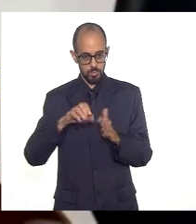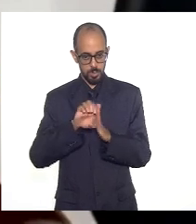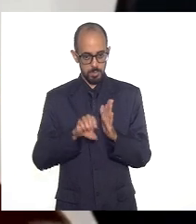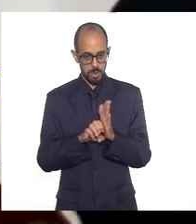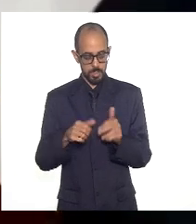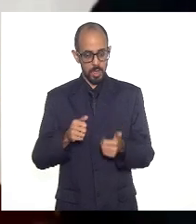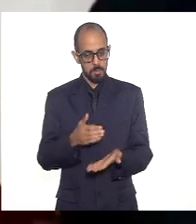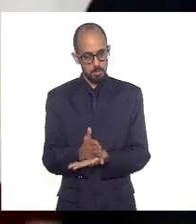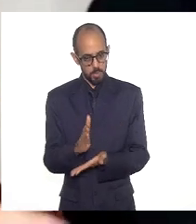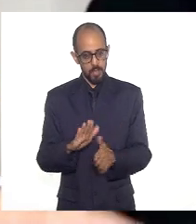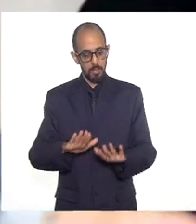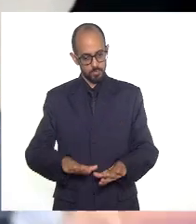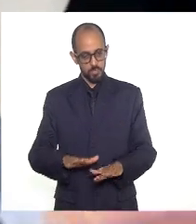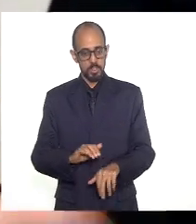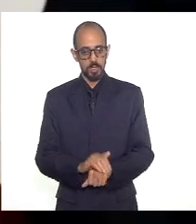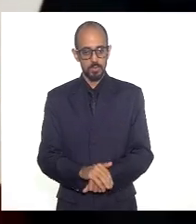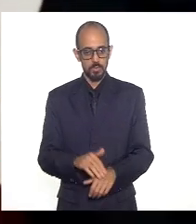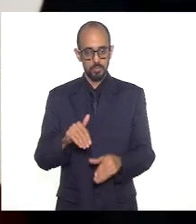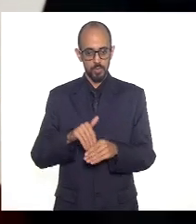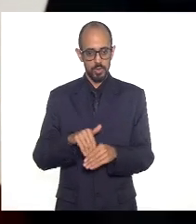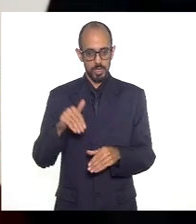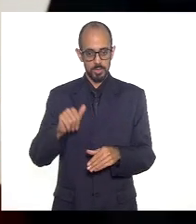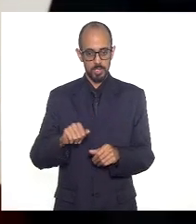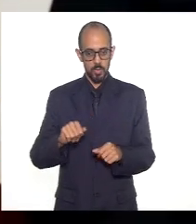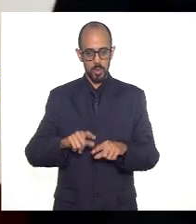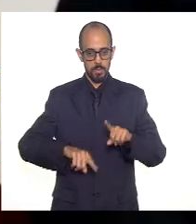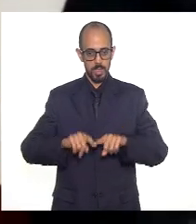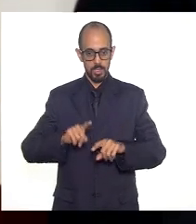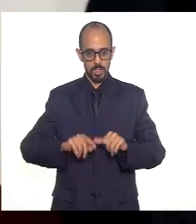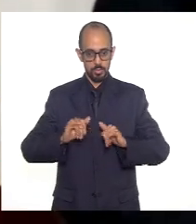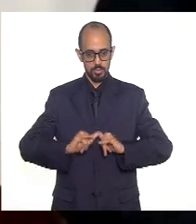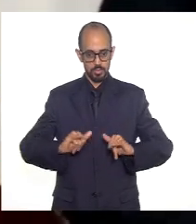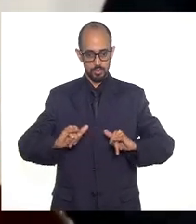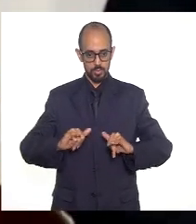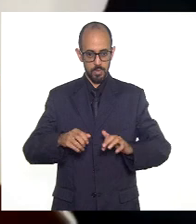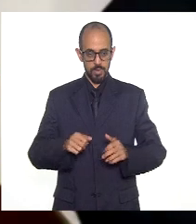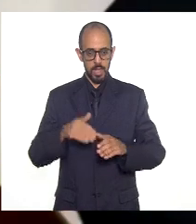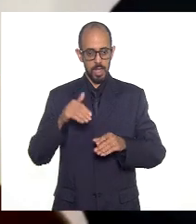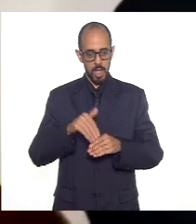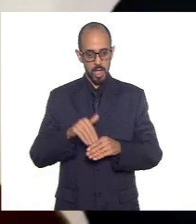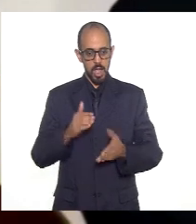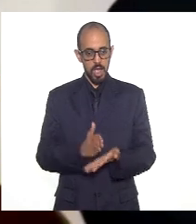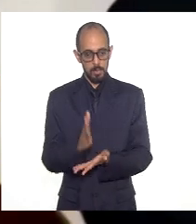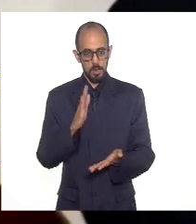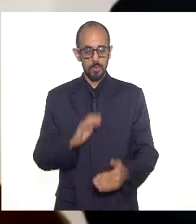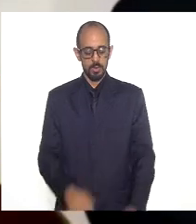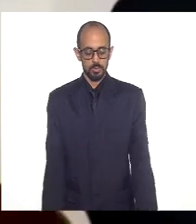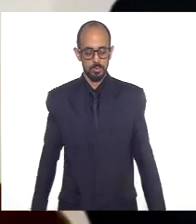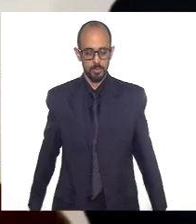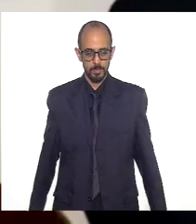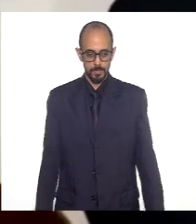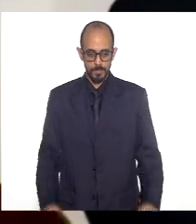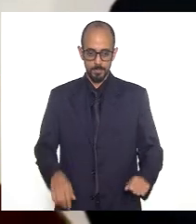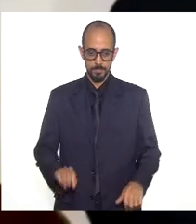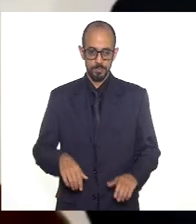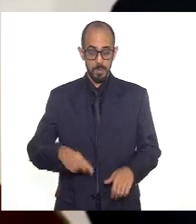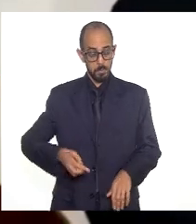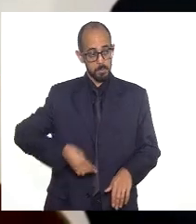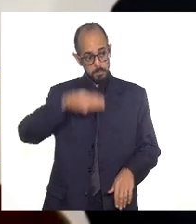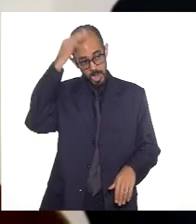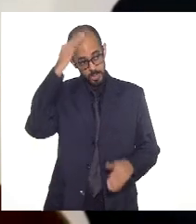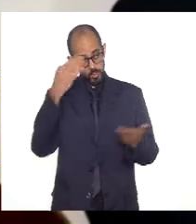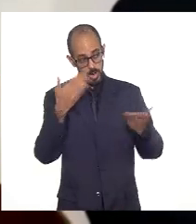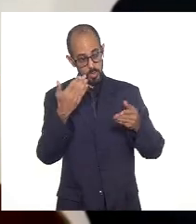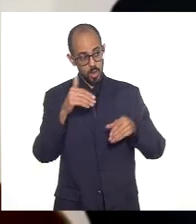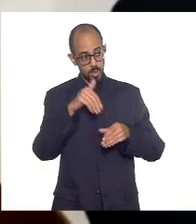estão aprovados. Em votação, a matéria assim destacada. Seus que aprovam, eles estão aprovados. Então... Deputado Márcio, vamos votar